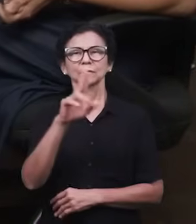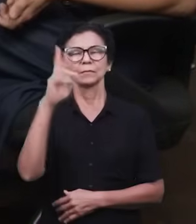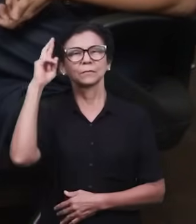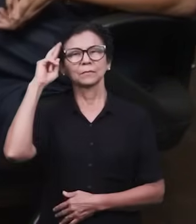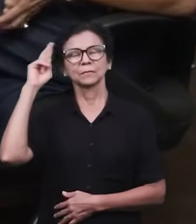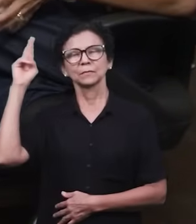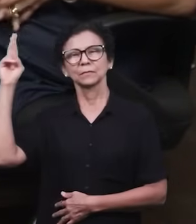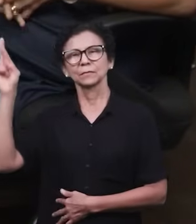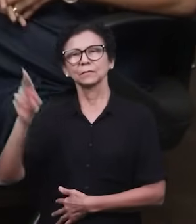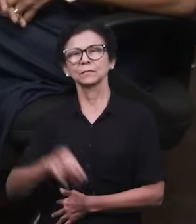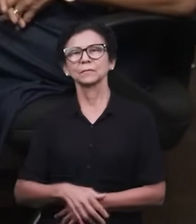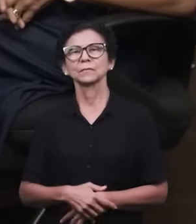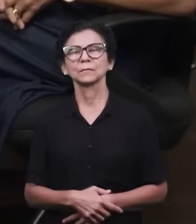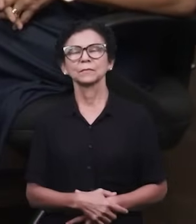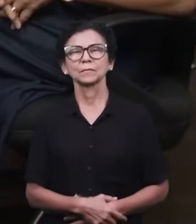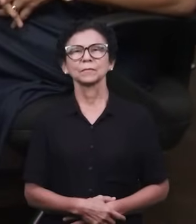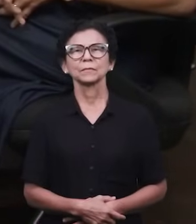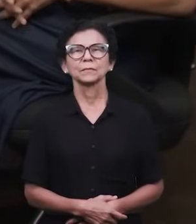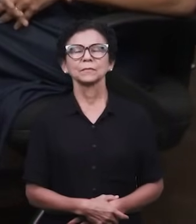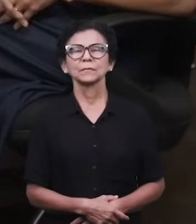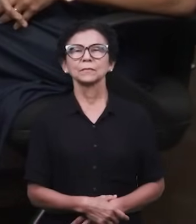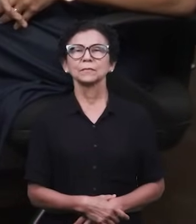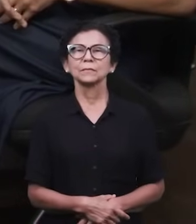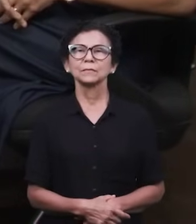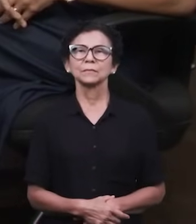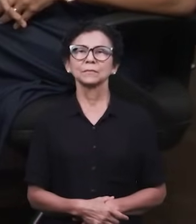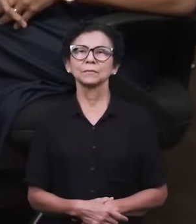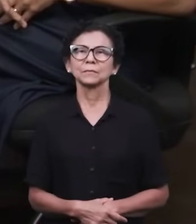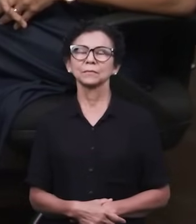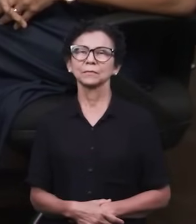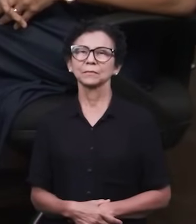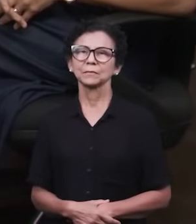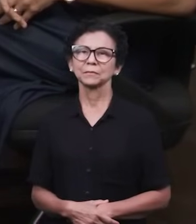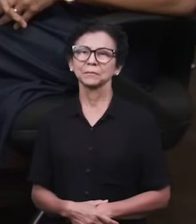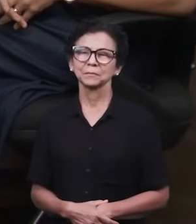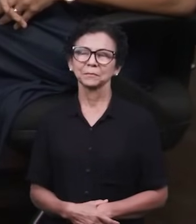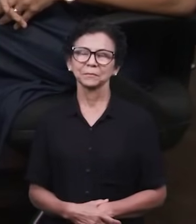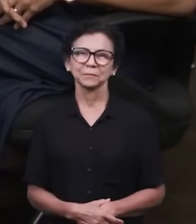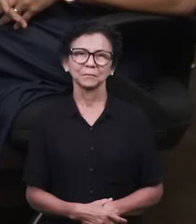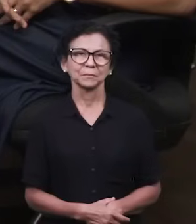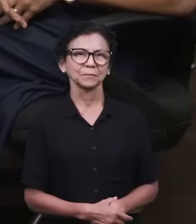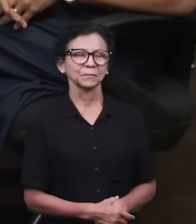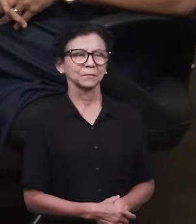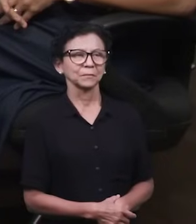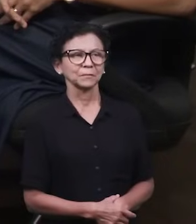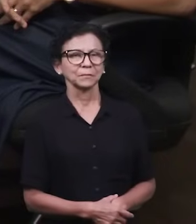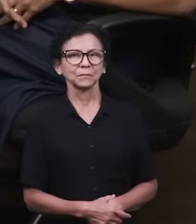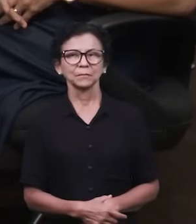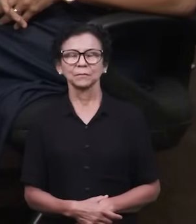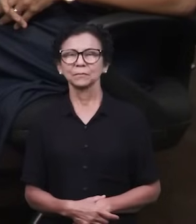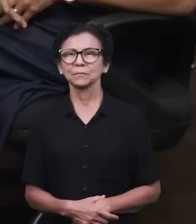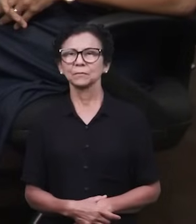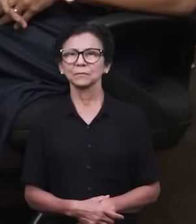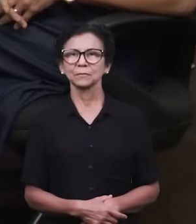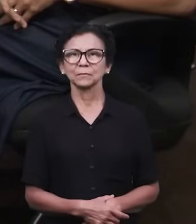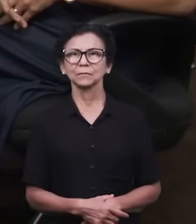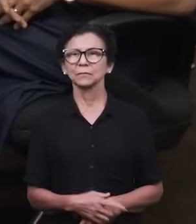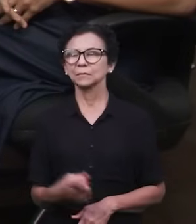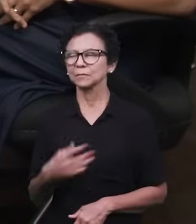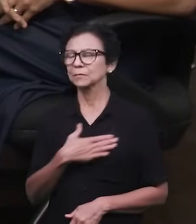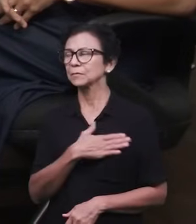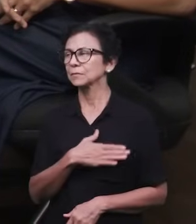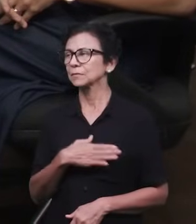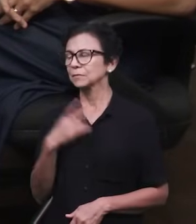Maravilha, louvado seja Glória a Deus. o nome do nosso Senhor Jesus. Os irmãos, como pais,